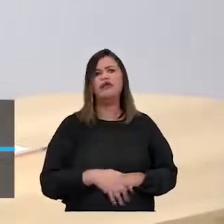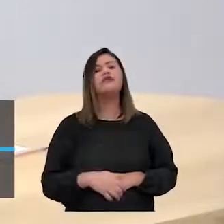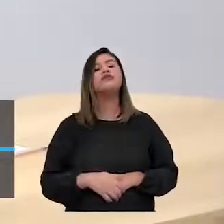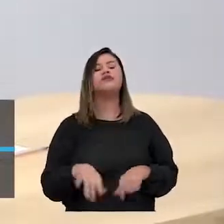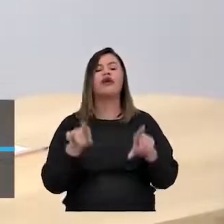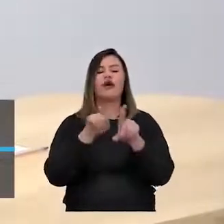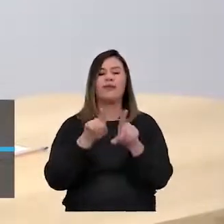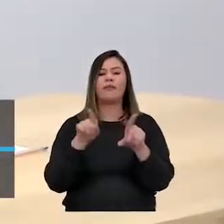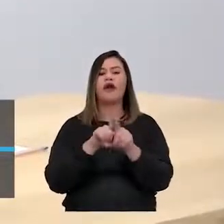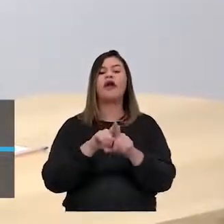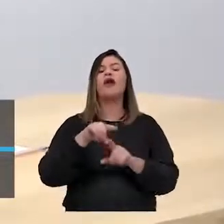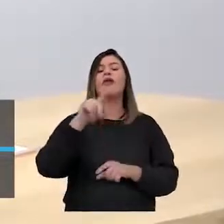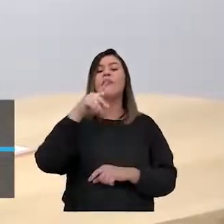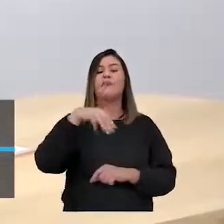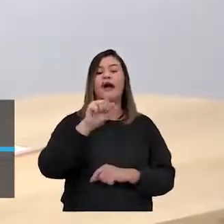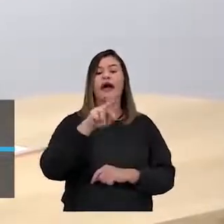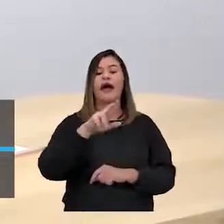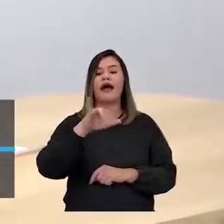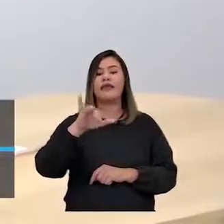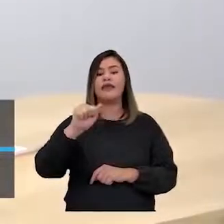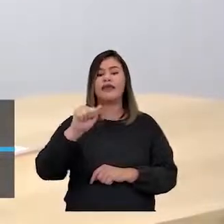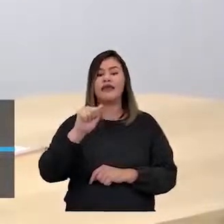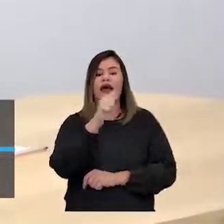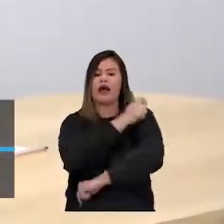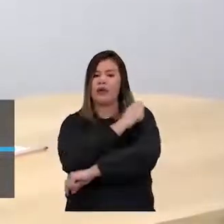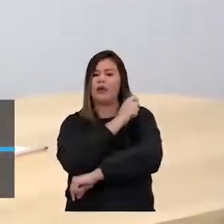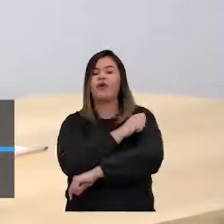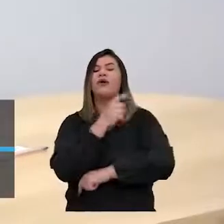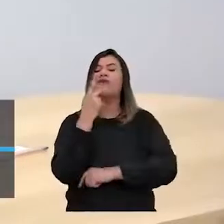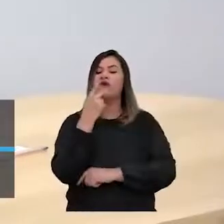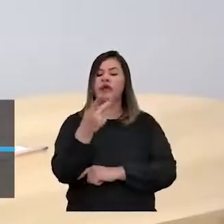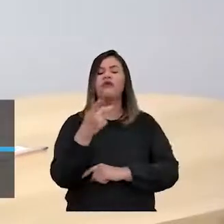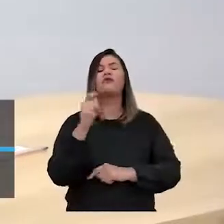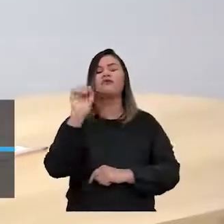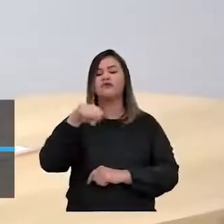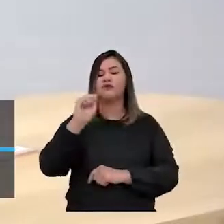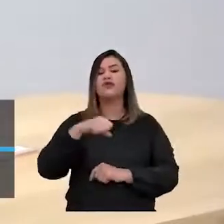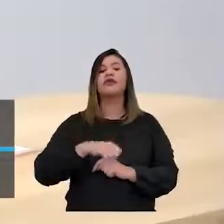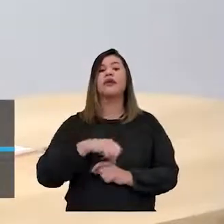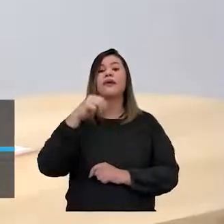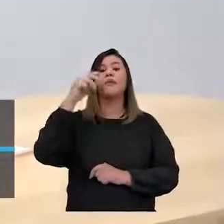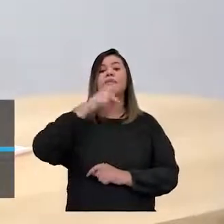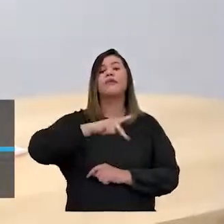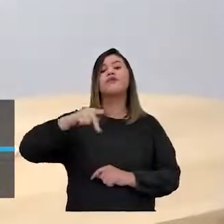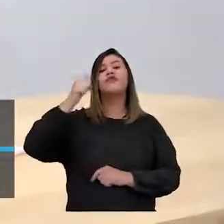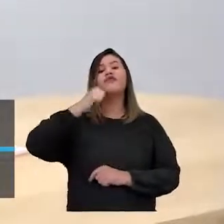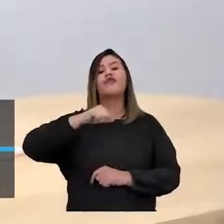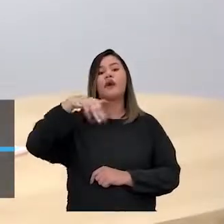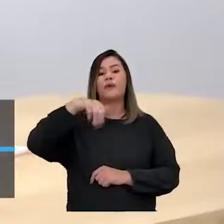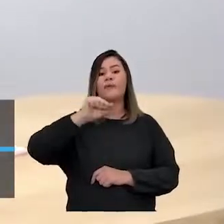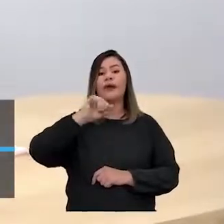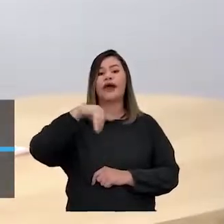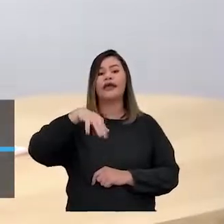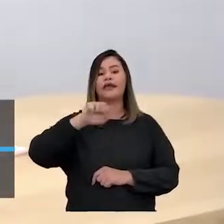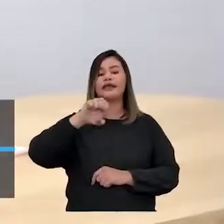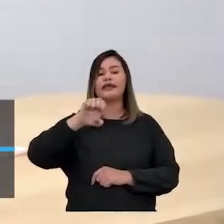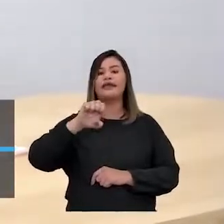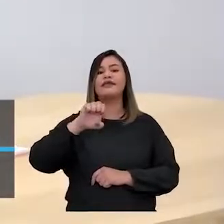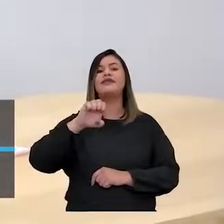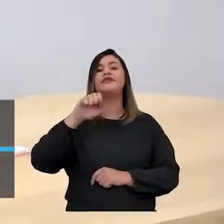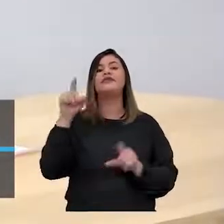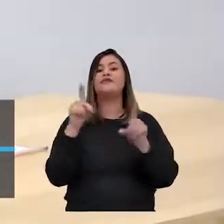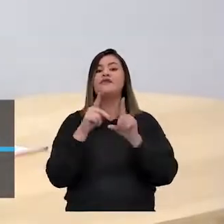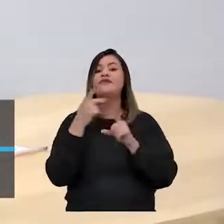Proivone dizem que sim também. E a professora Mariane já comenta aqui, sim, o ECA. Vocês já ouviram falar no